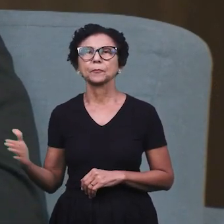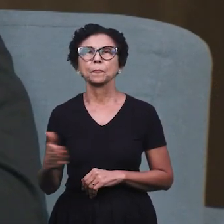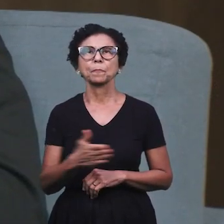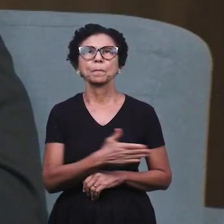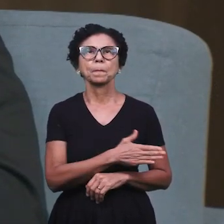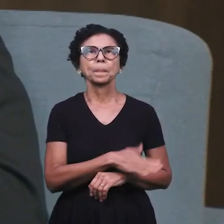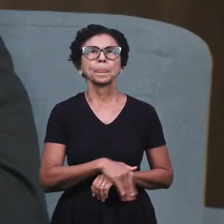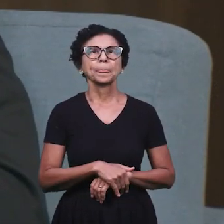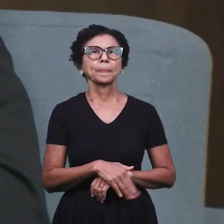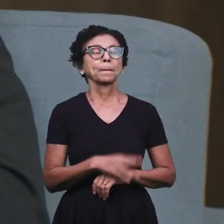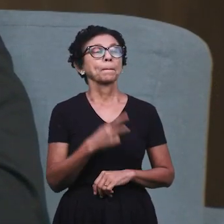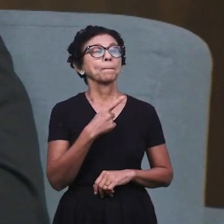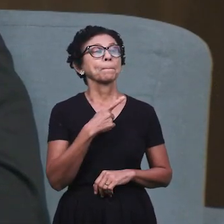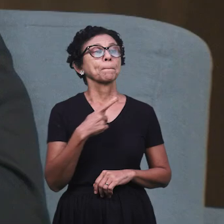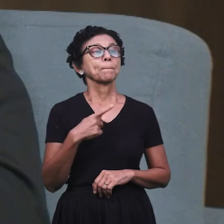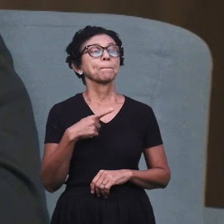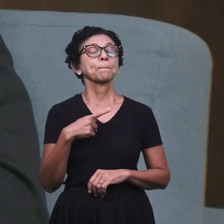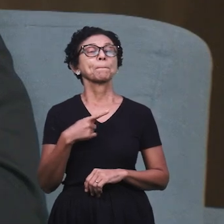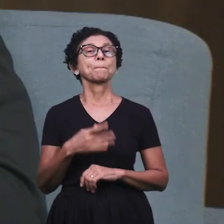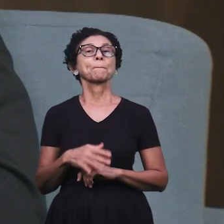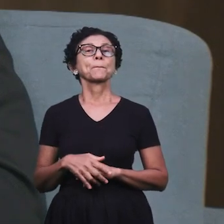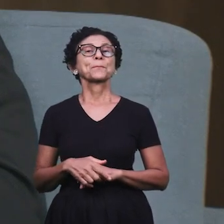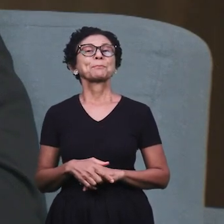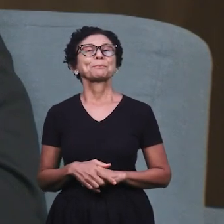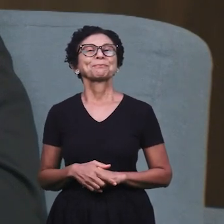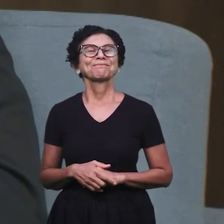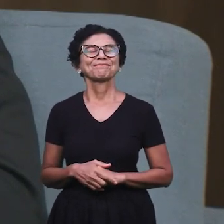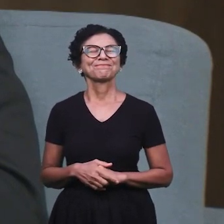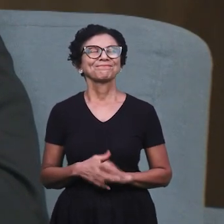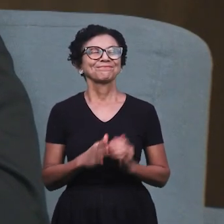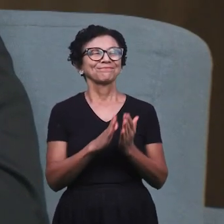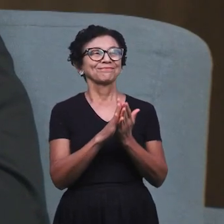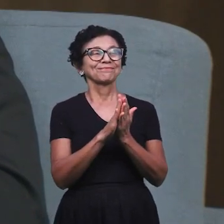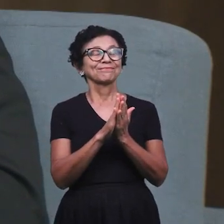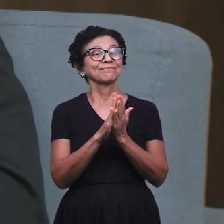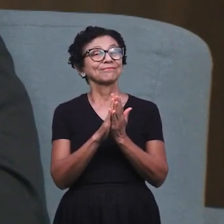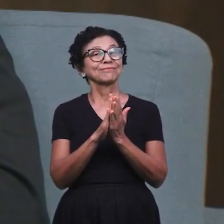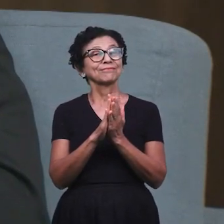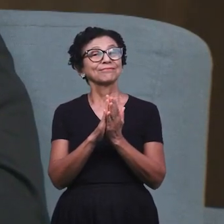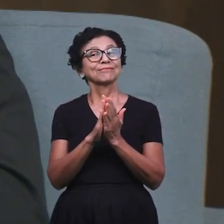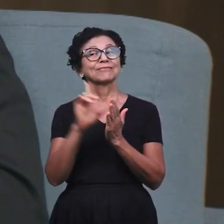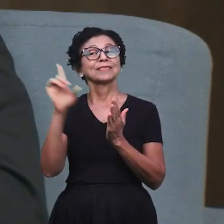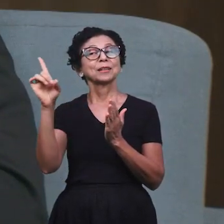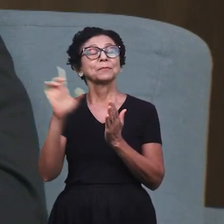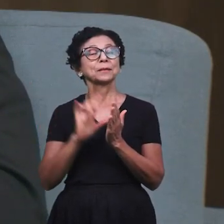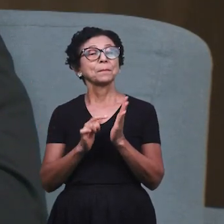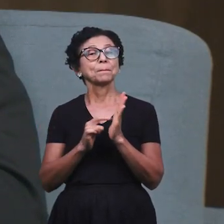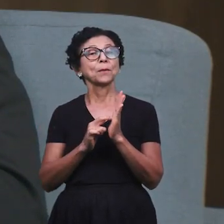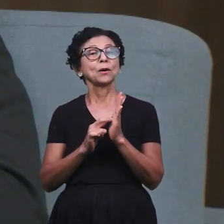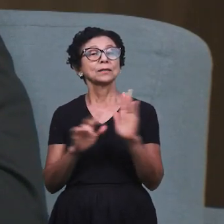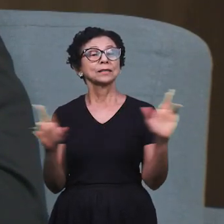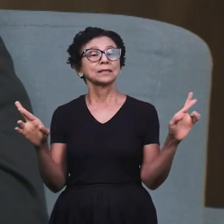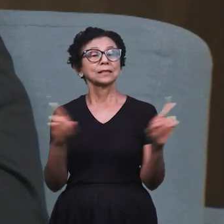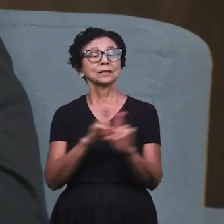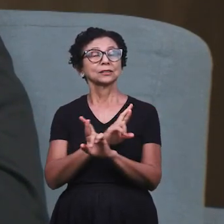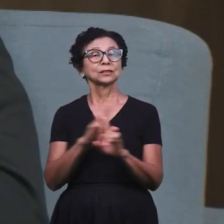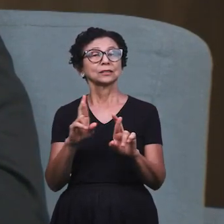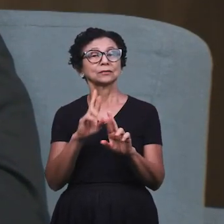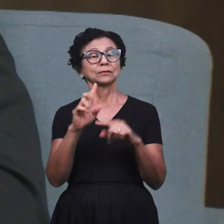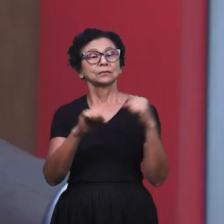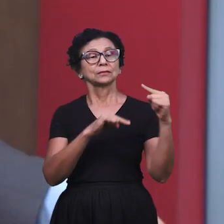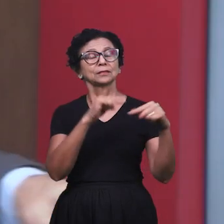pergunta. E na Bíblia, nós conseguimos achar algum exemplo dessa relação